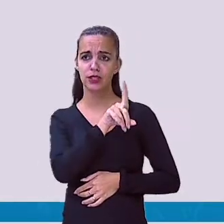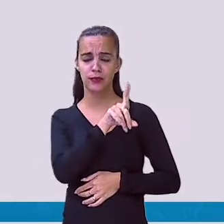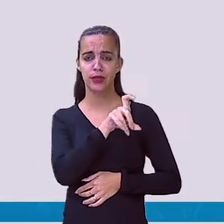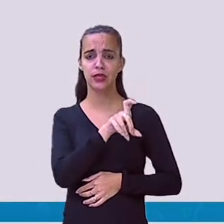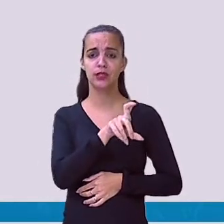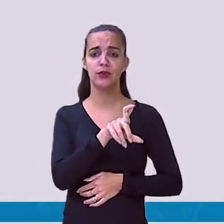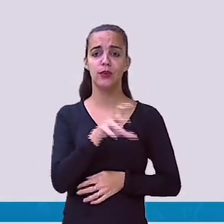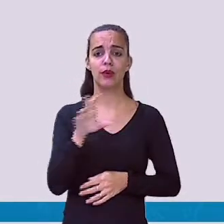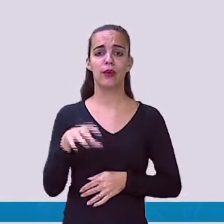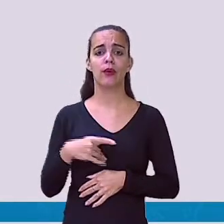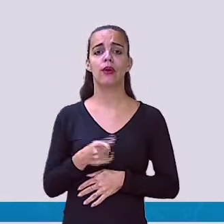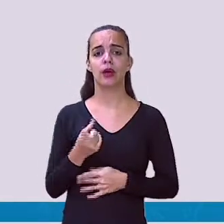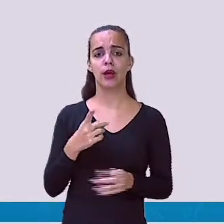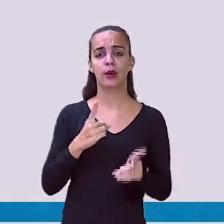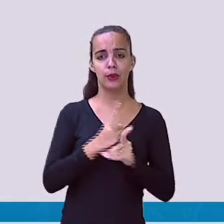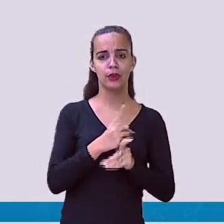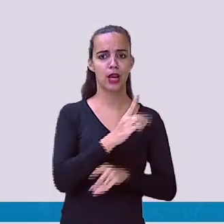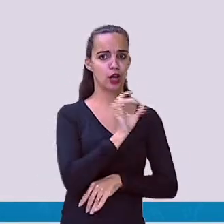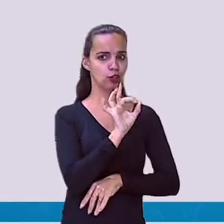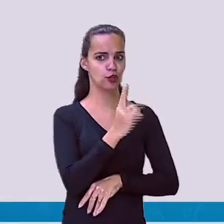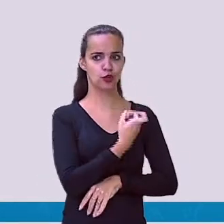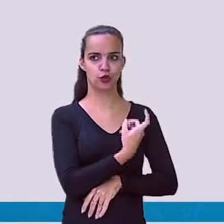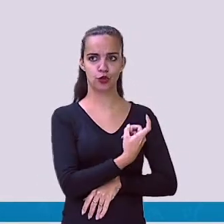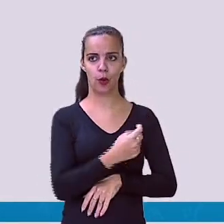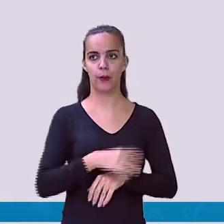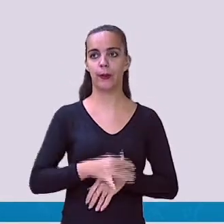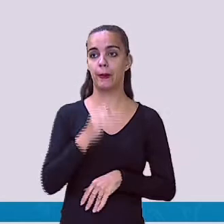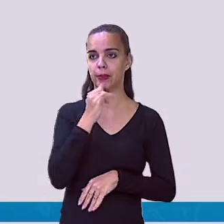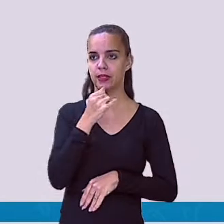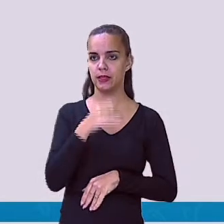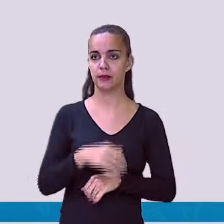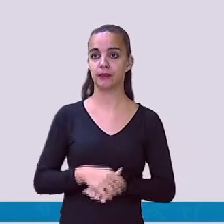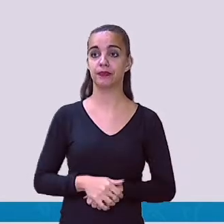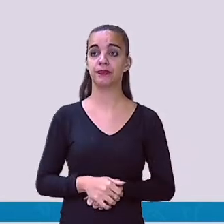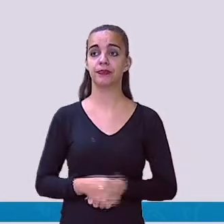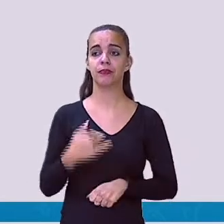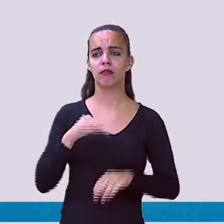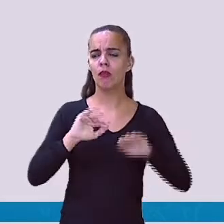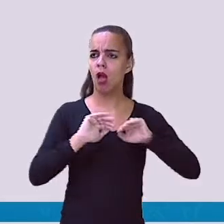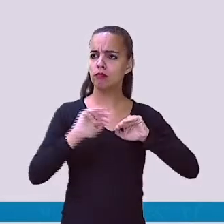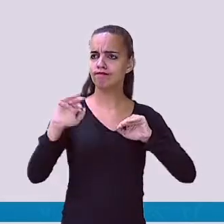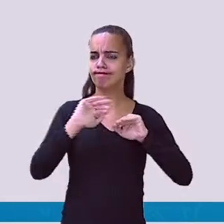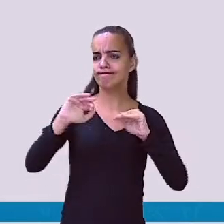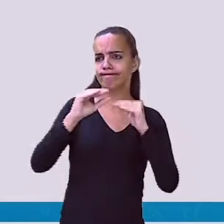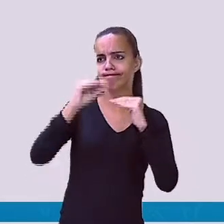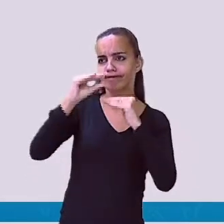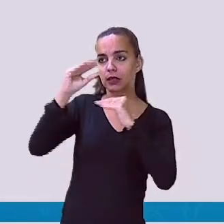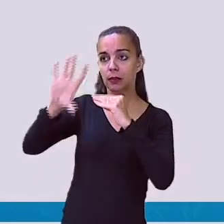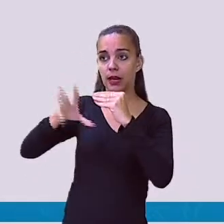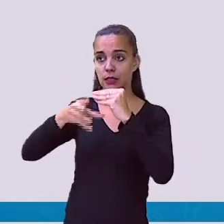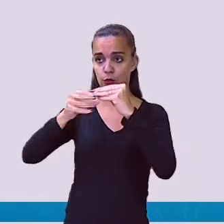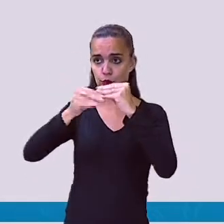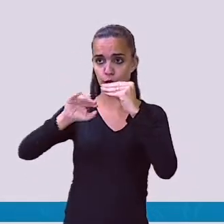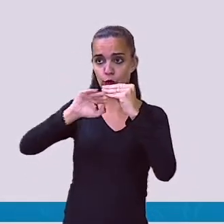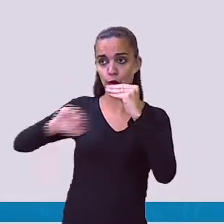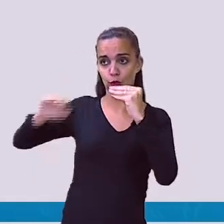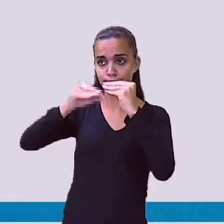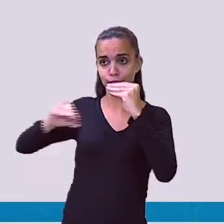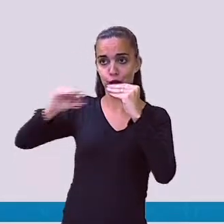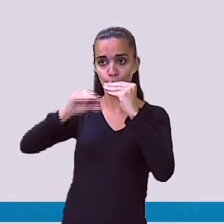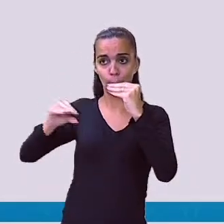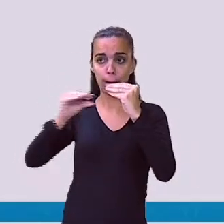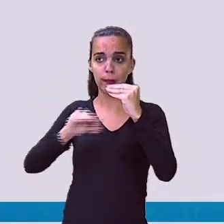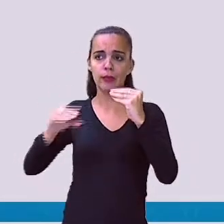substâncias puras. Outro ponto que vale relembrar: a separação dos componentes das